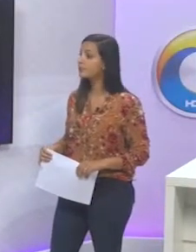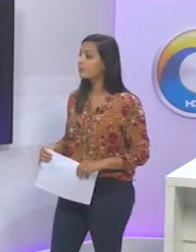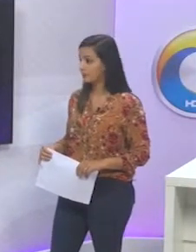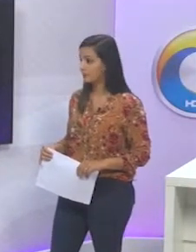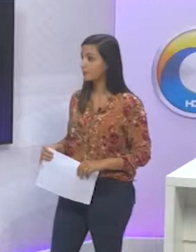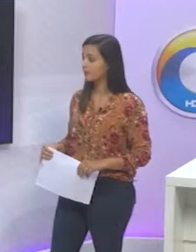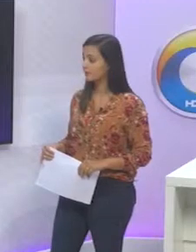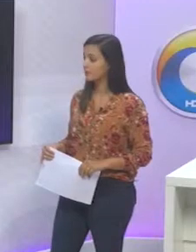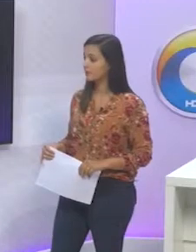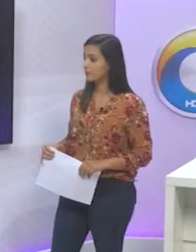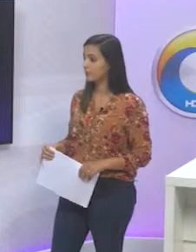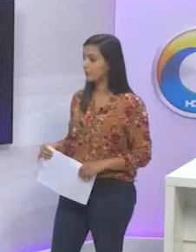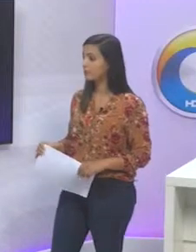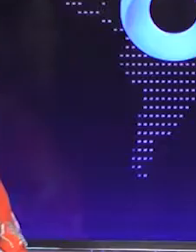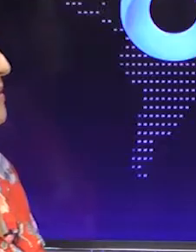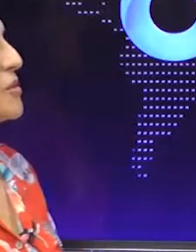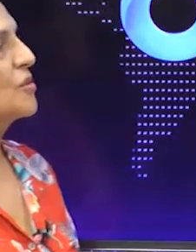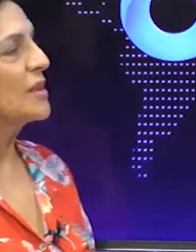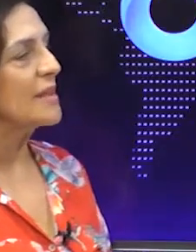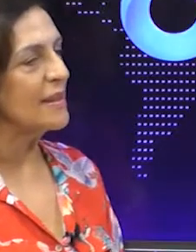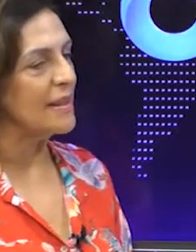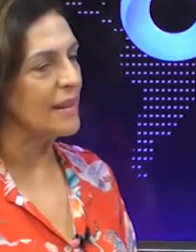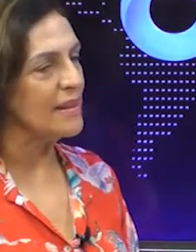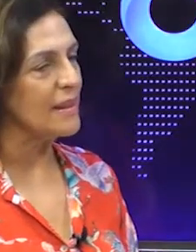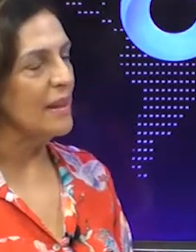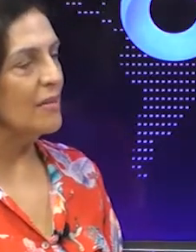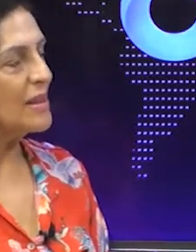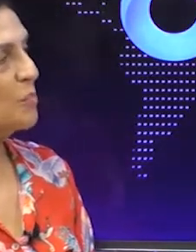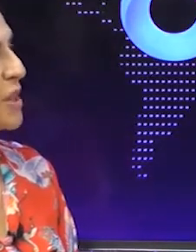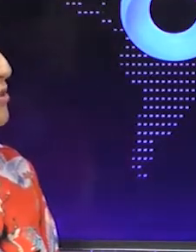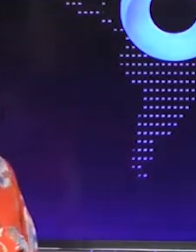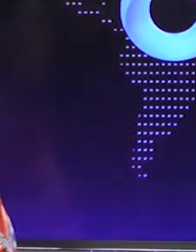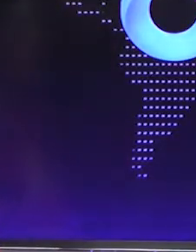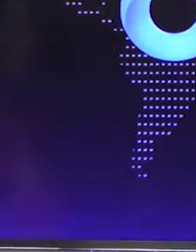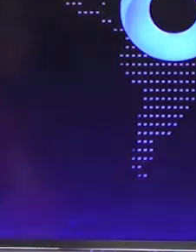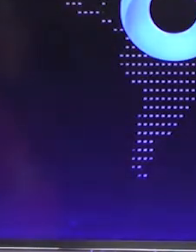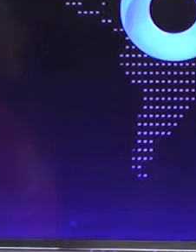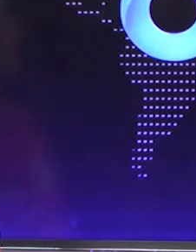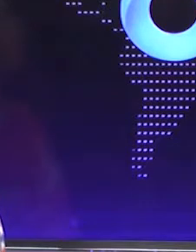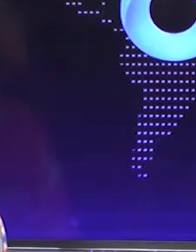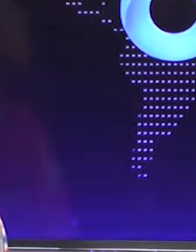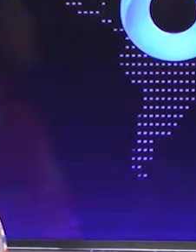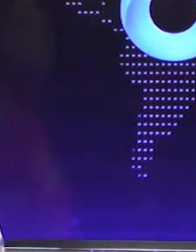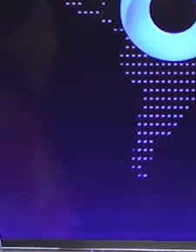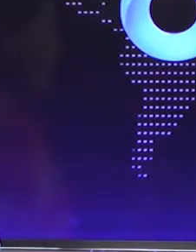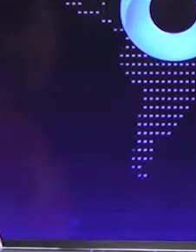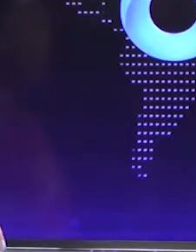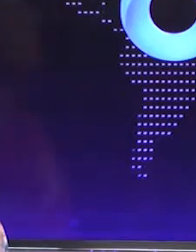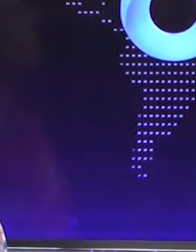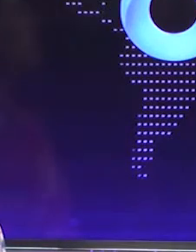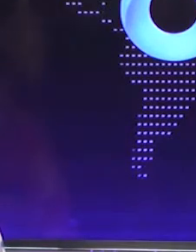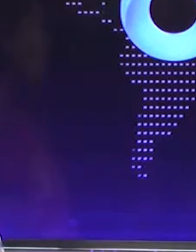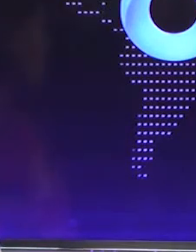rotina né a prevenção à aids e outras dsts fazem parte do cotidiano então também para